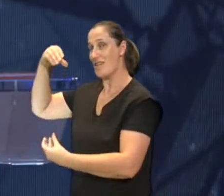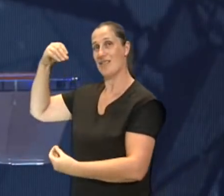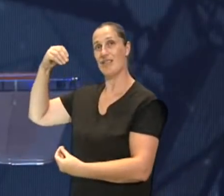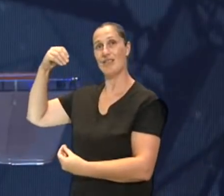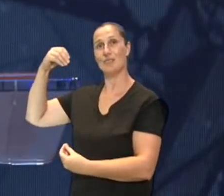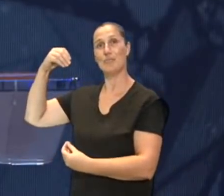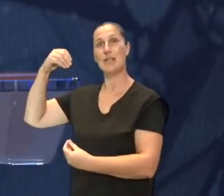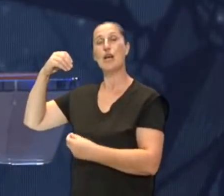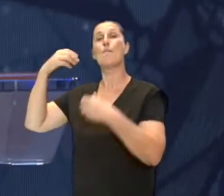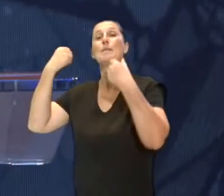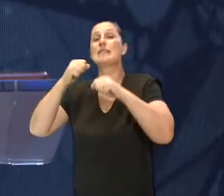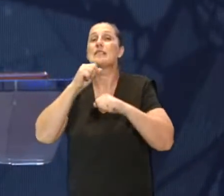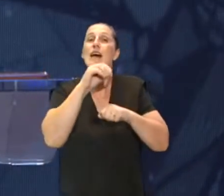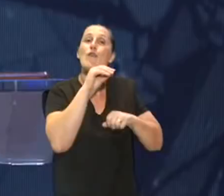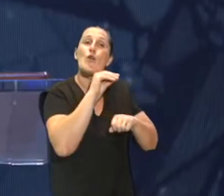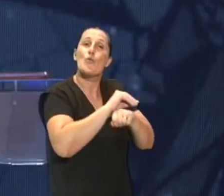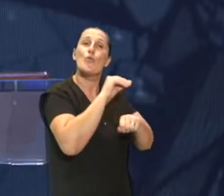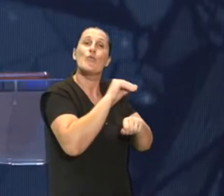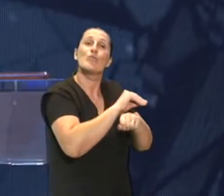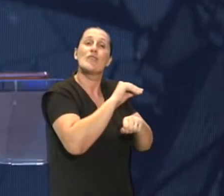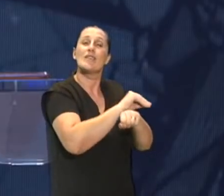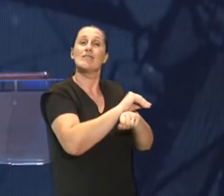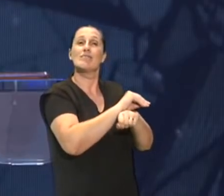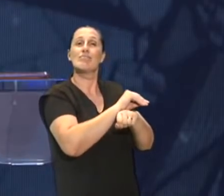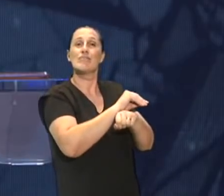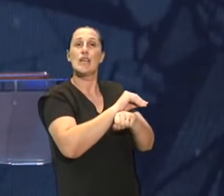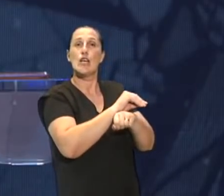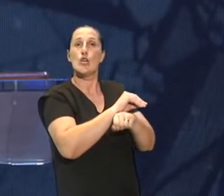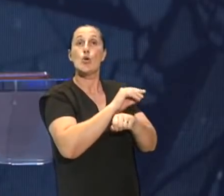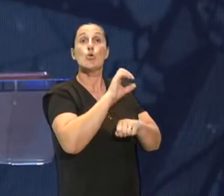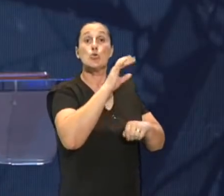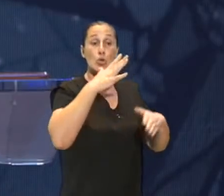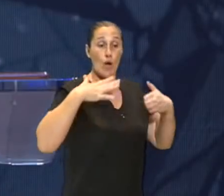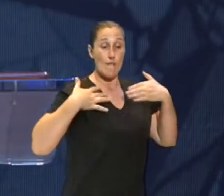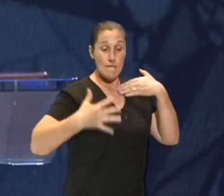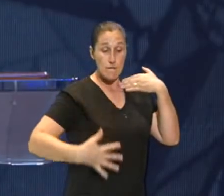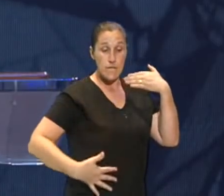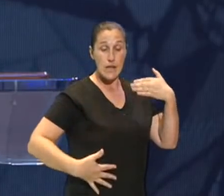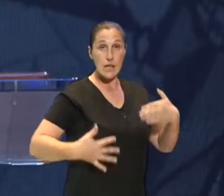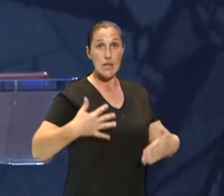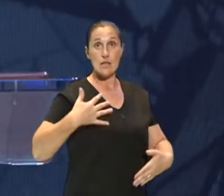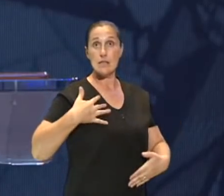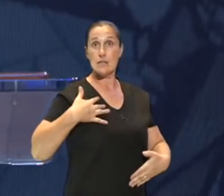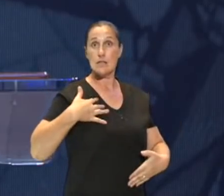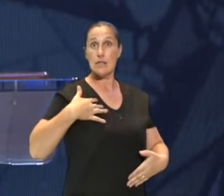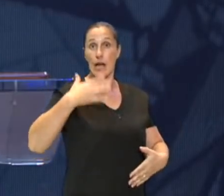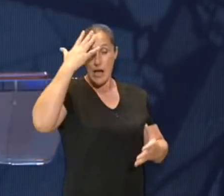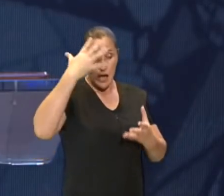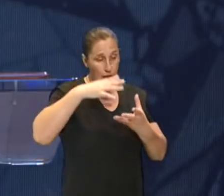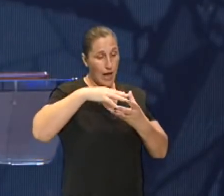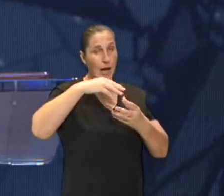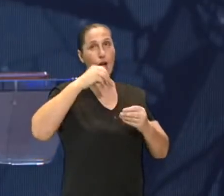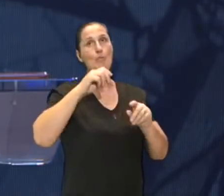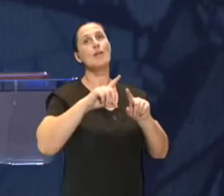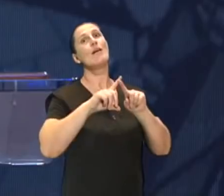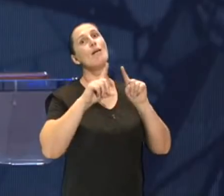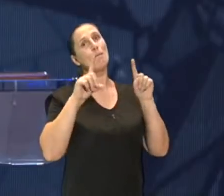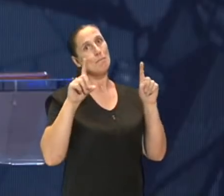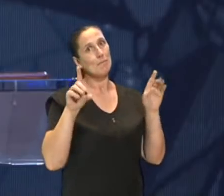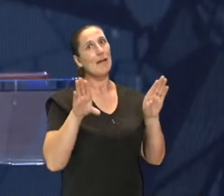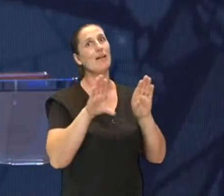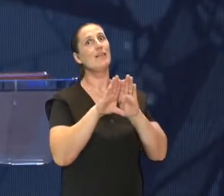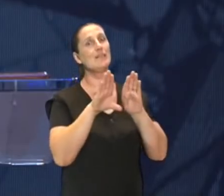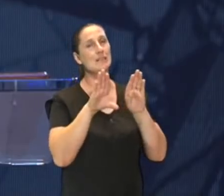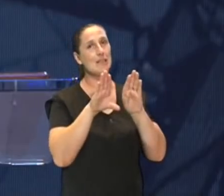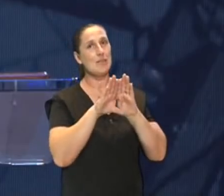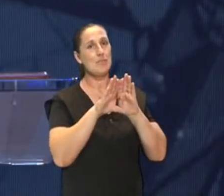ser tratado, não apenas fisicamente, não apenas nas dores da sua alma, mas também em algumas coisas